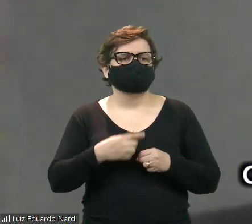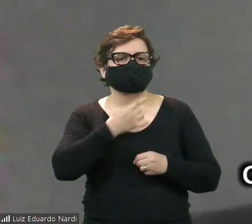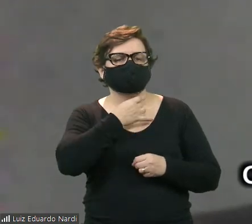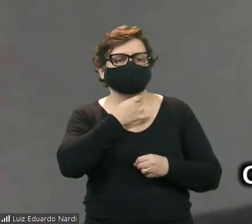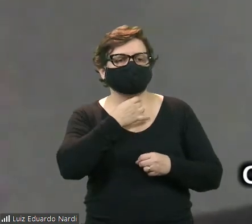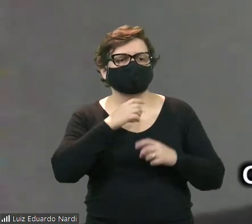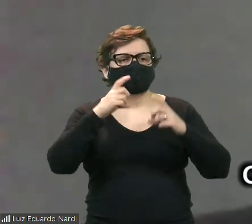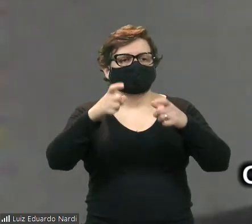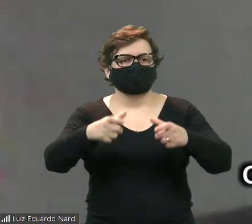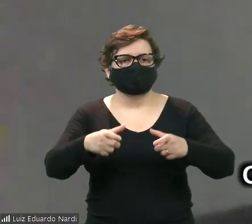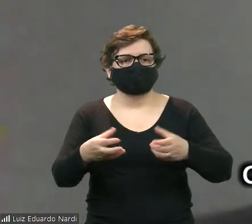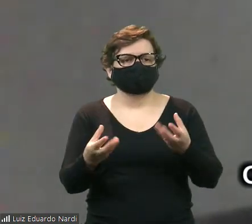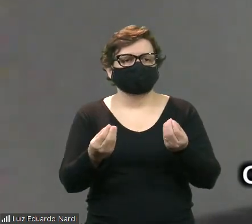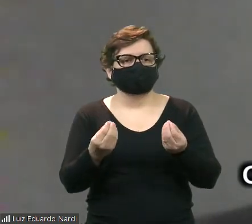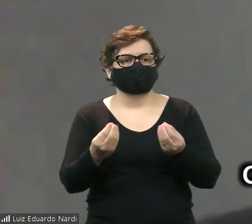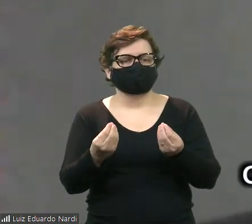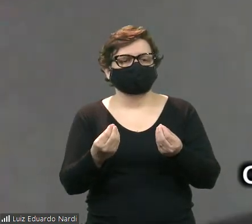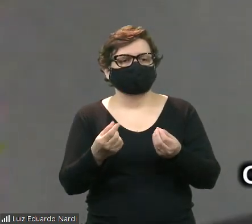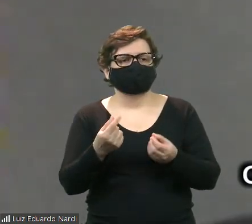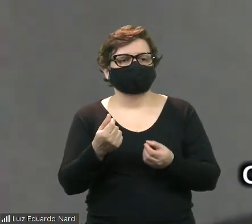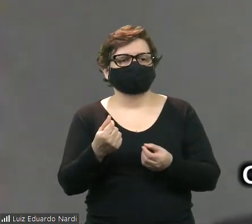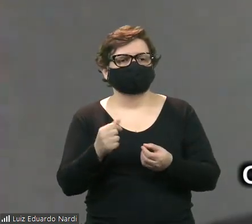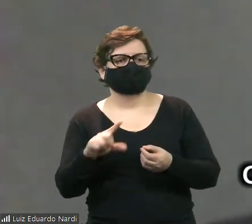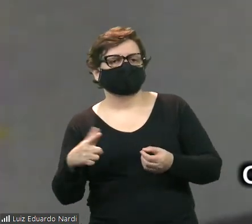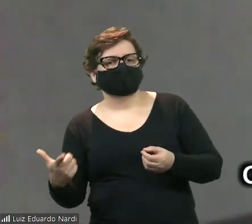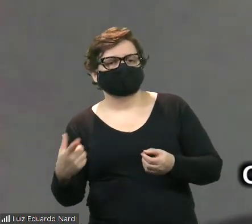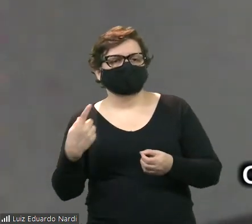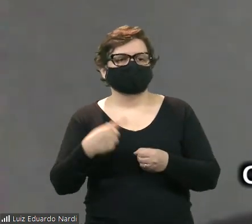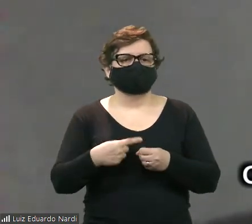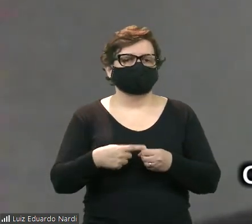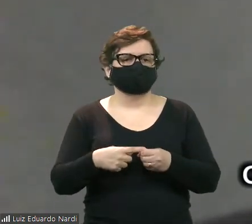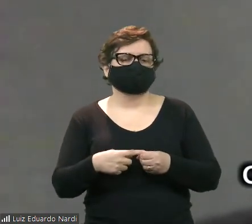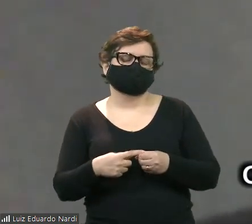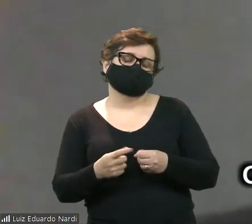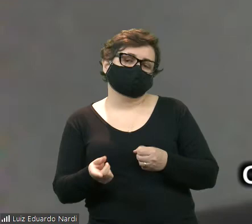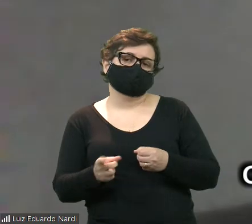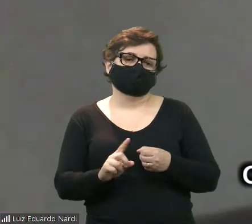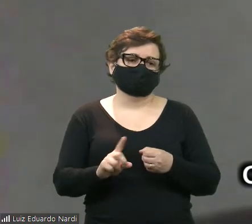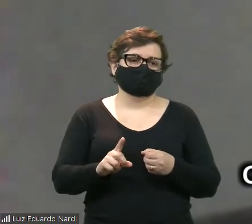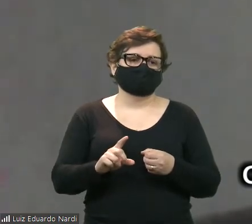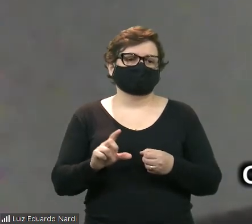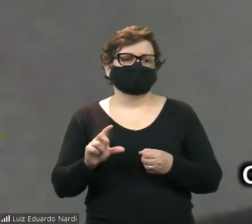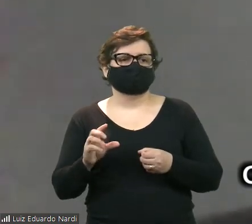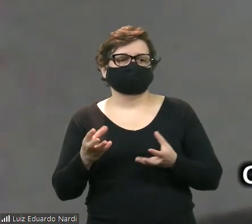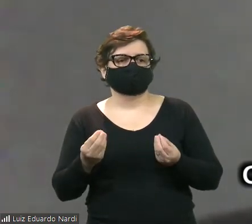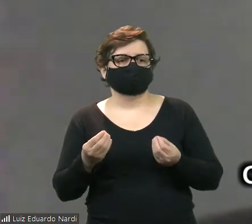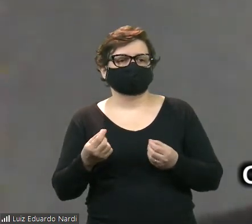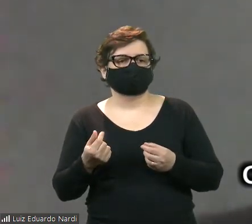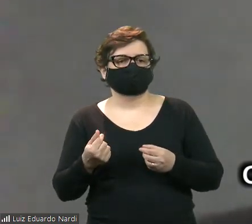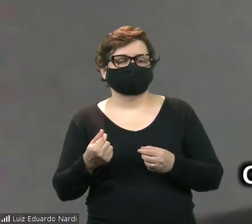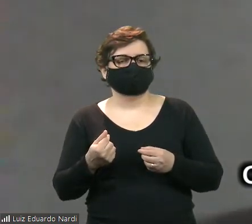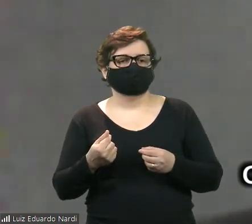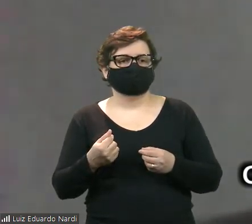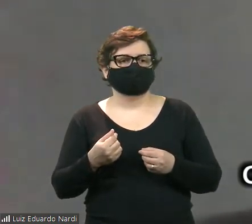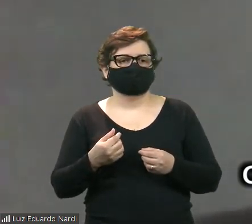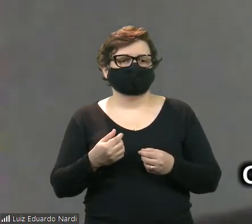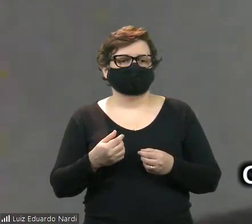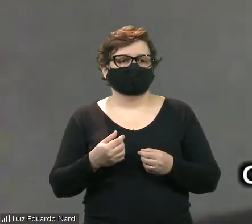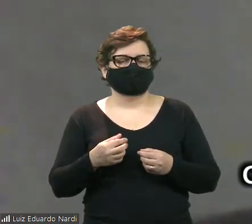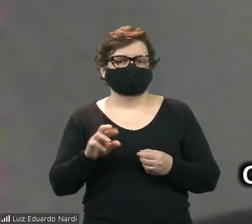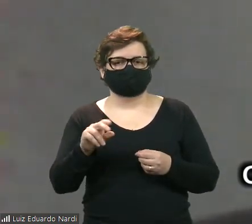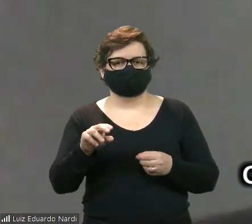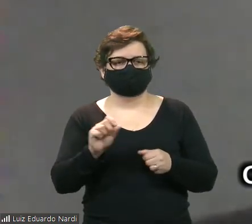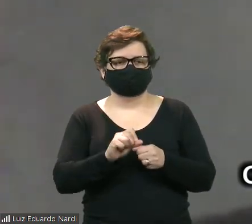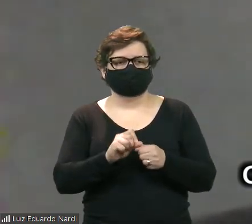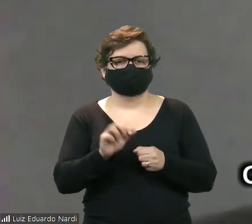nós não sabemos quanto, para formar uma espécie de fundo, não é? Pela minha compreensão é essa. É, nós estamos colocando